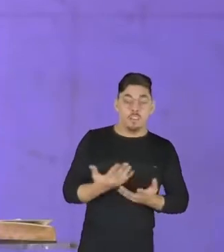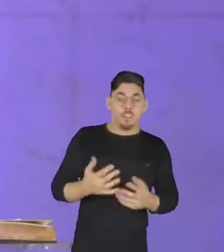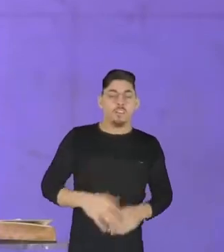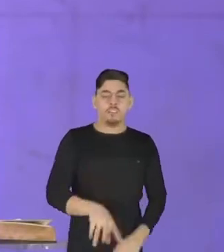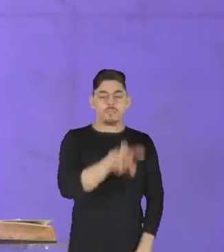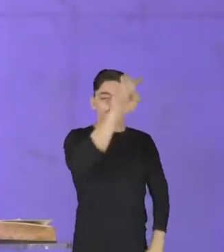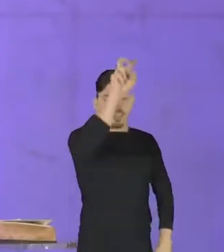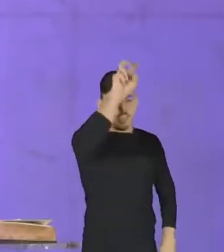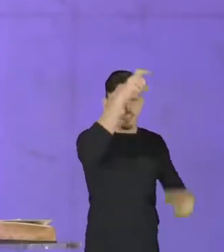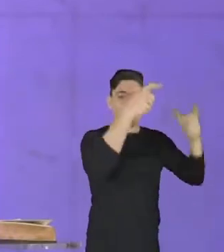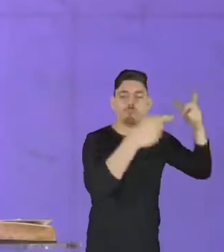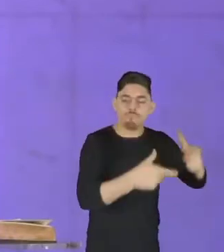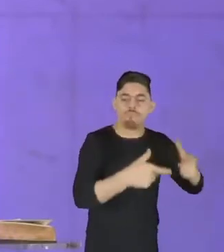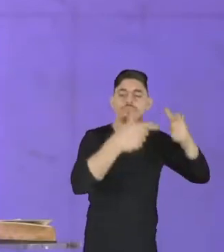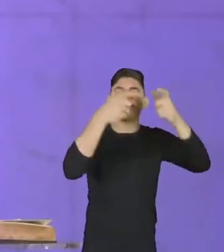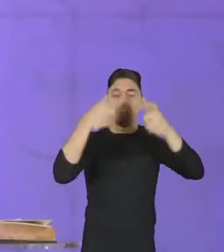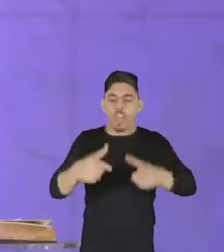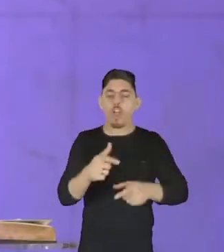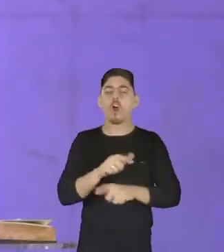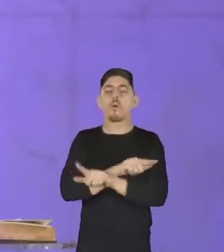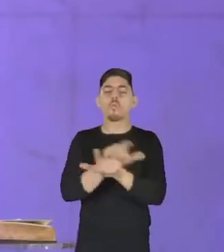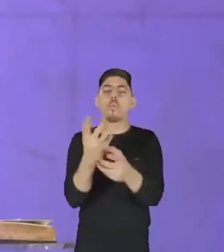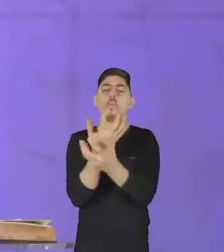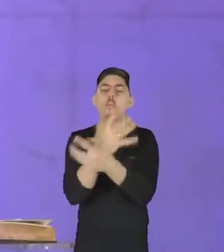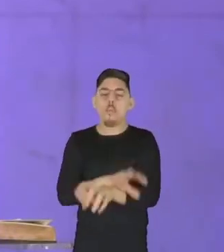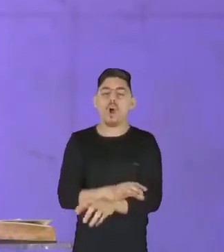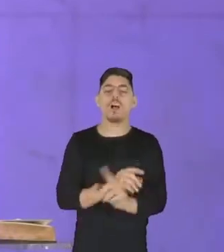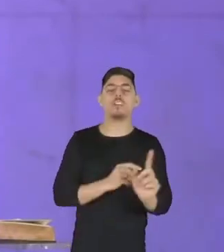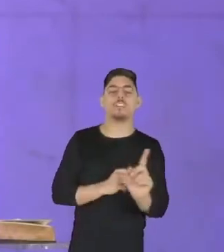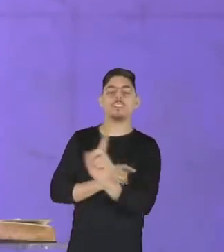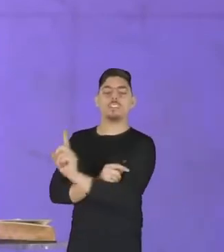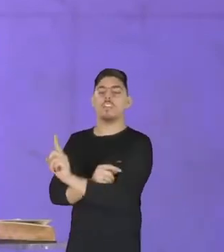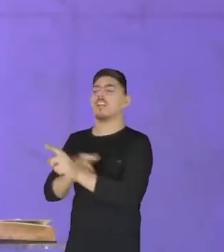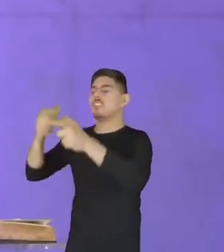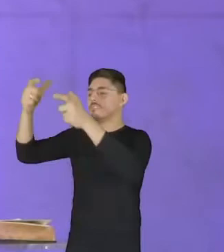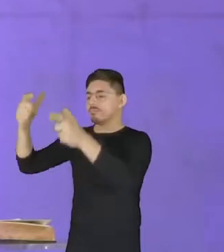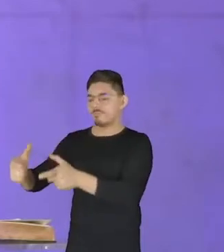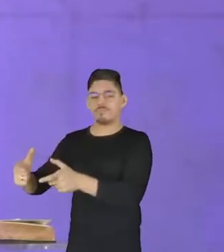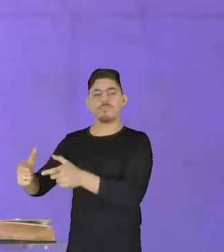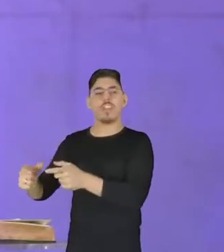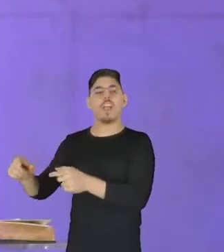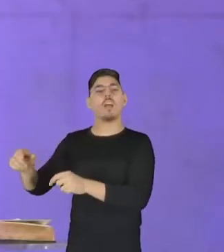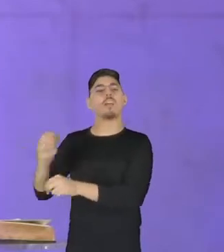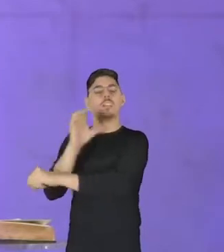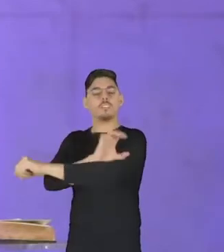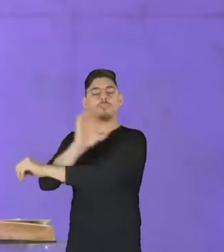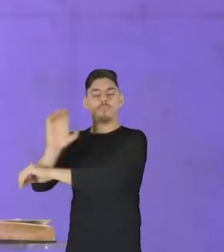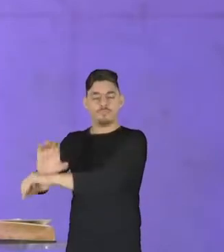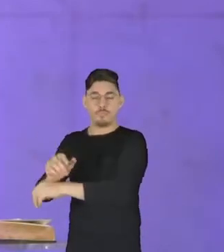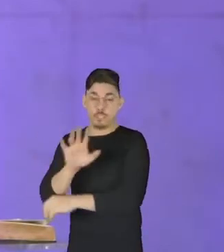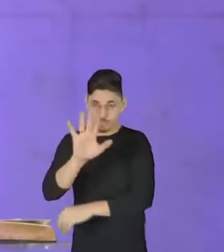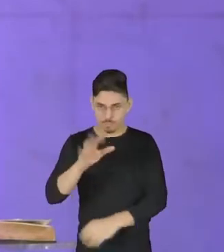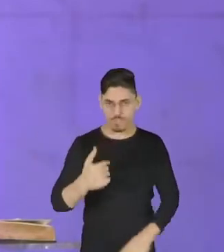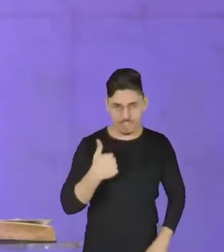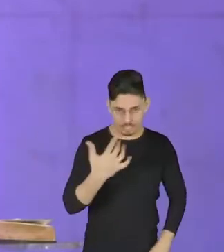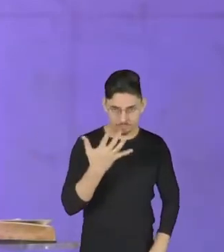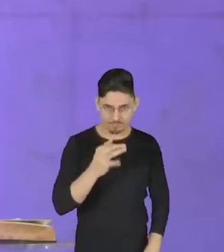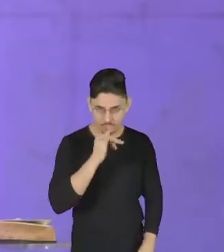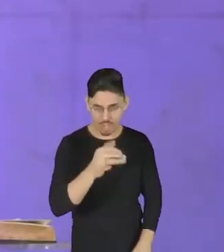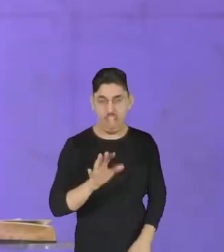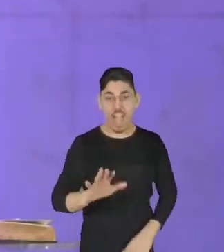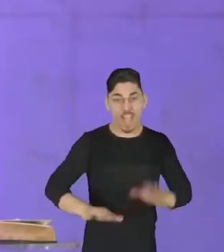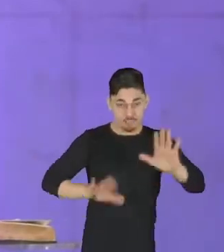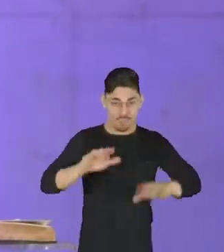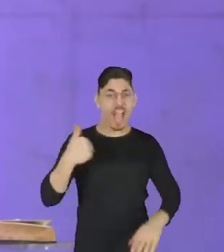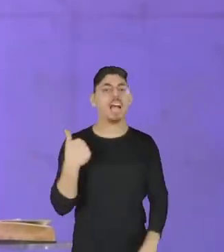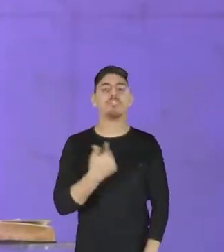Egito, deserto e Canaã. E eu quero dizer algo para você. Porque nós temos cometido